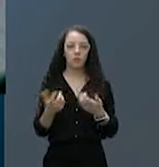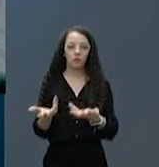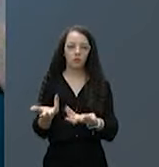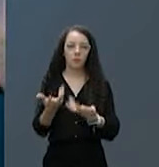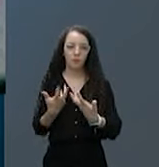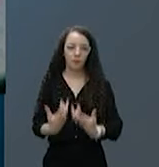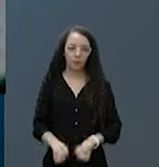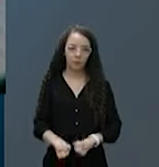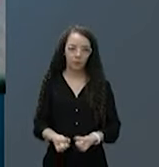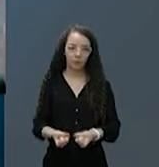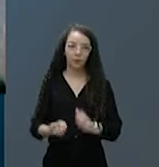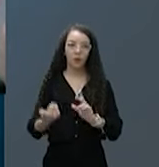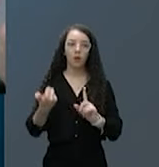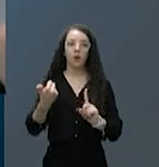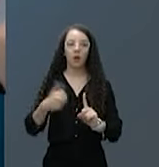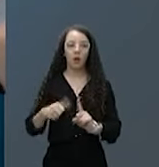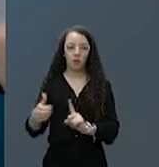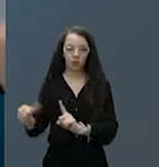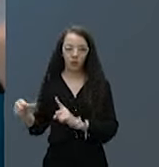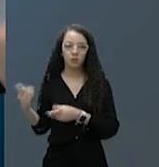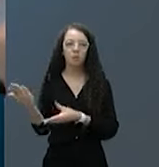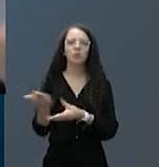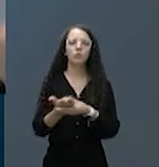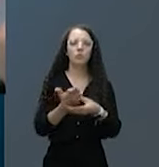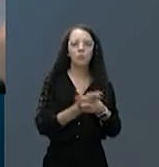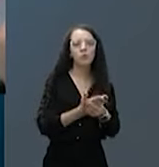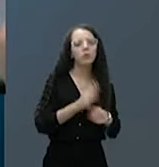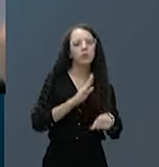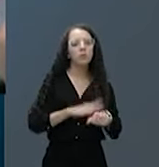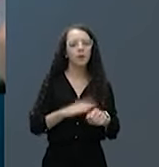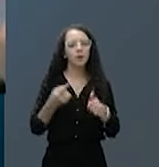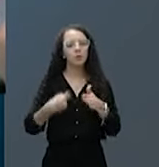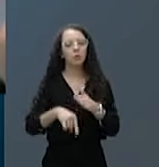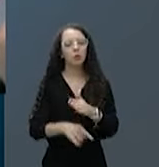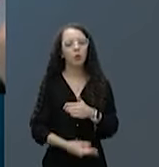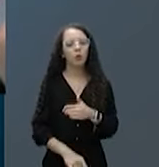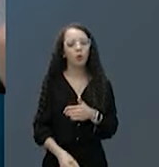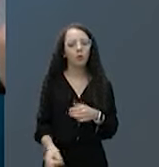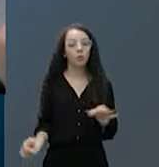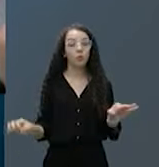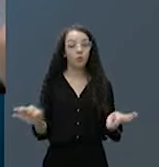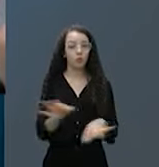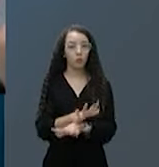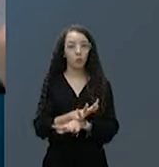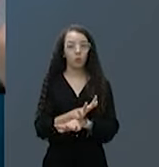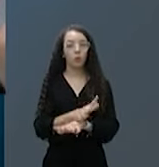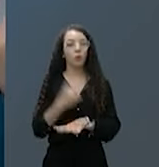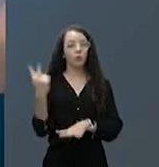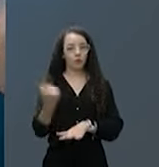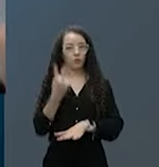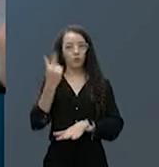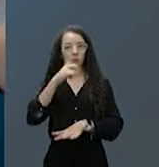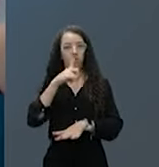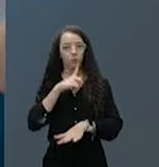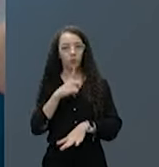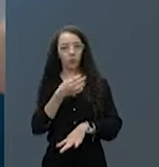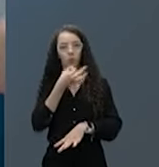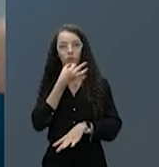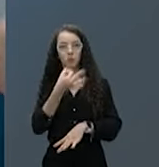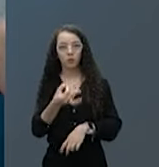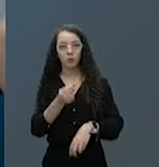Analiso a matéria mais detidamente e concluo dizendo que eu acolho as valorosas observações do ministro Mauro Campos